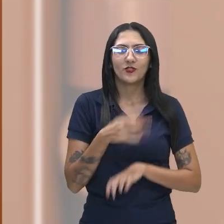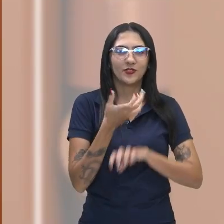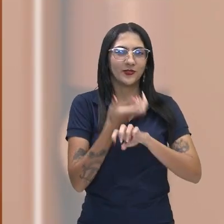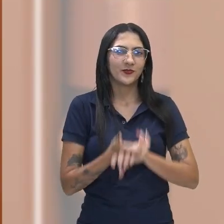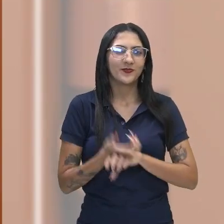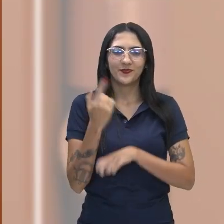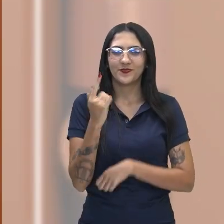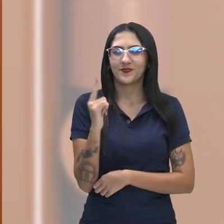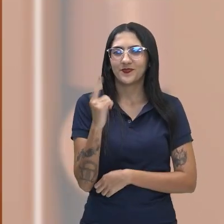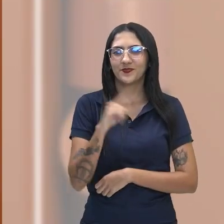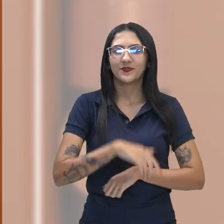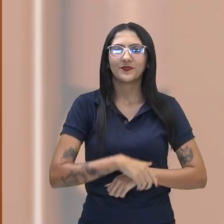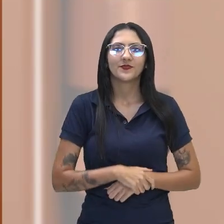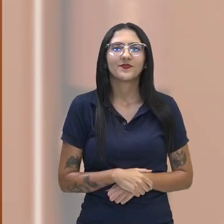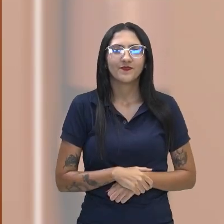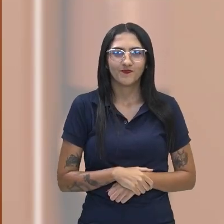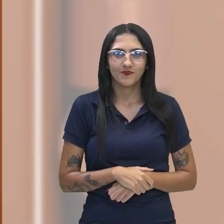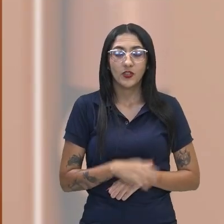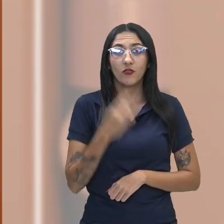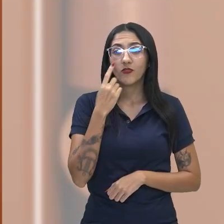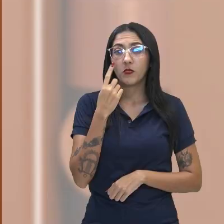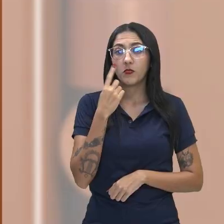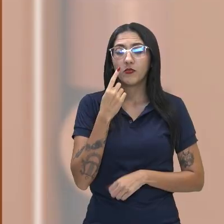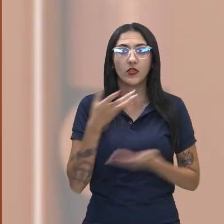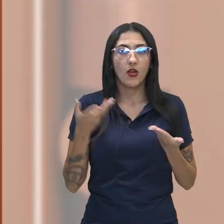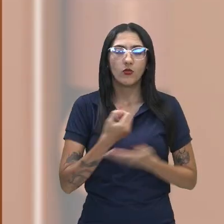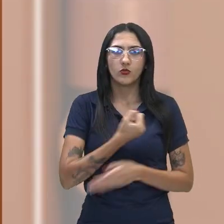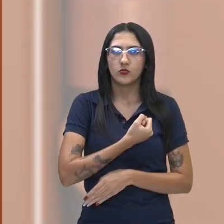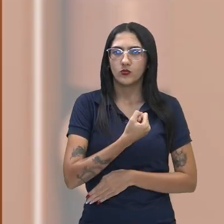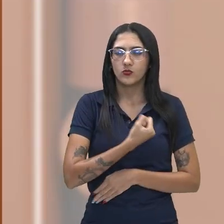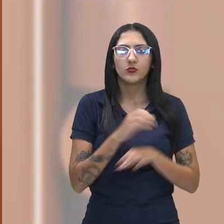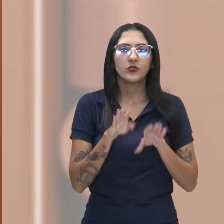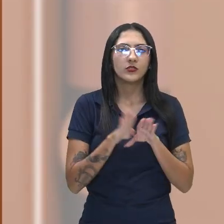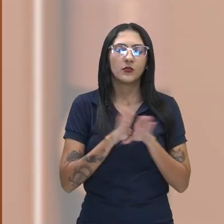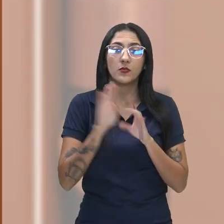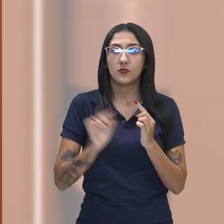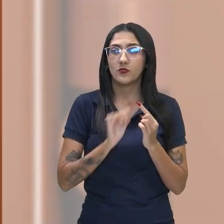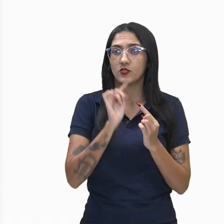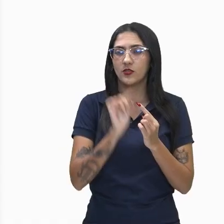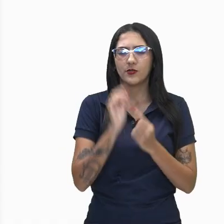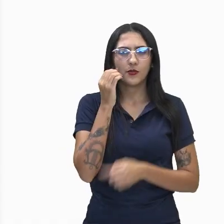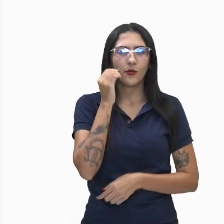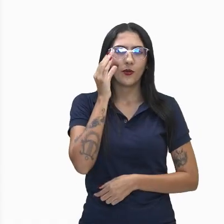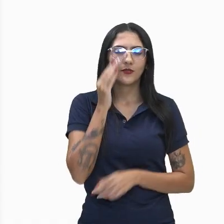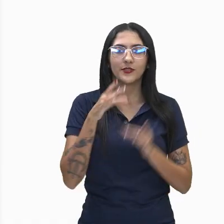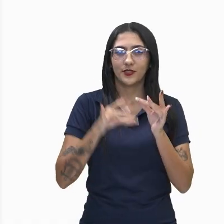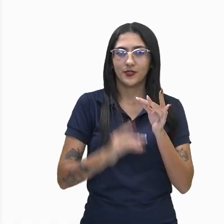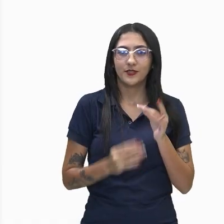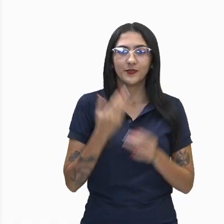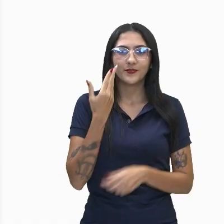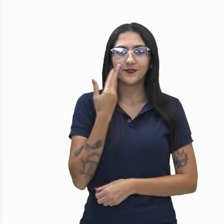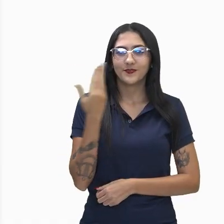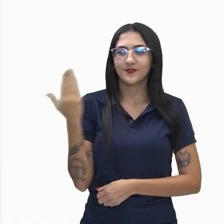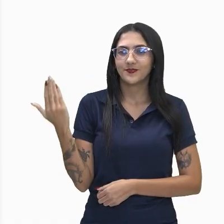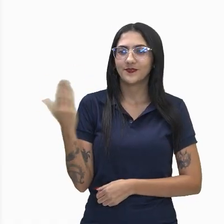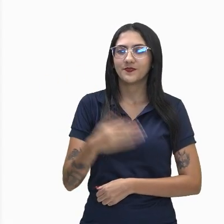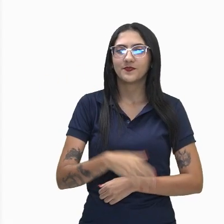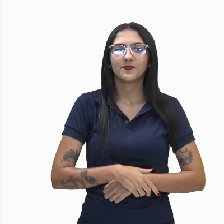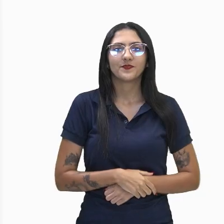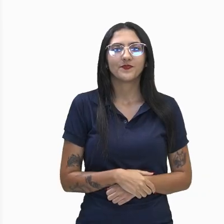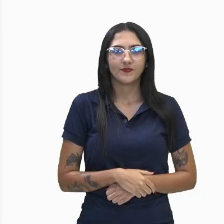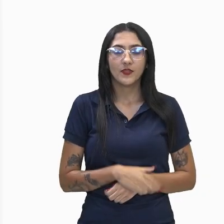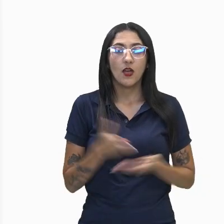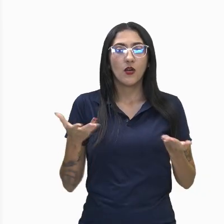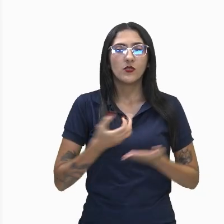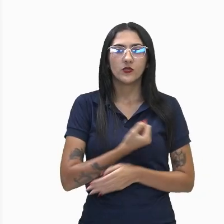componente de Geografia. Vamos verificar o número da nossa aula, o nosso objeto de conhecimento e detalhamento. Temos aí a